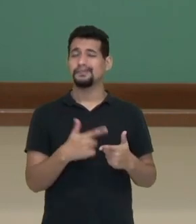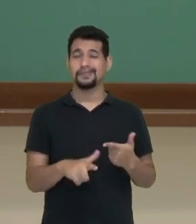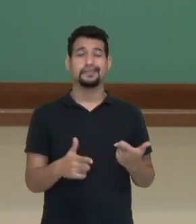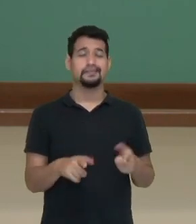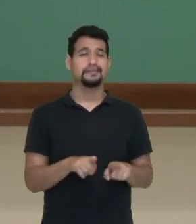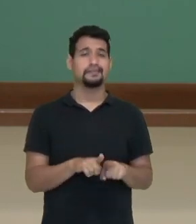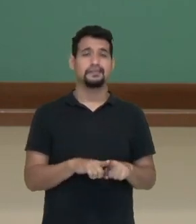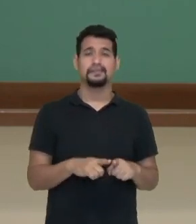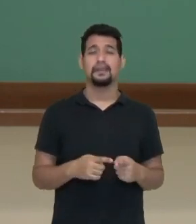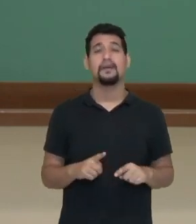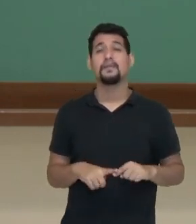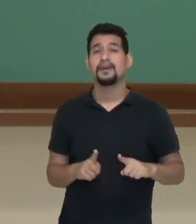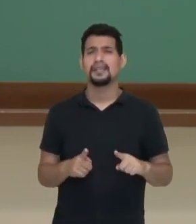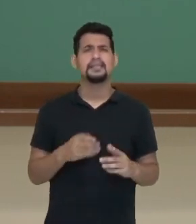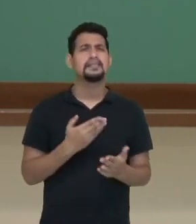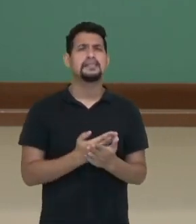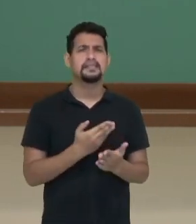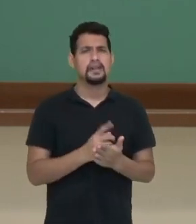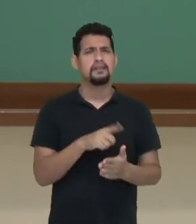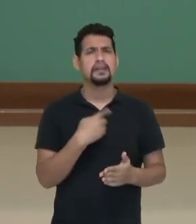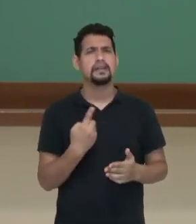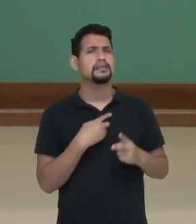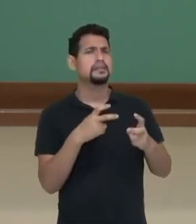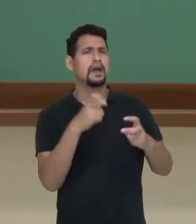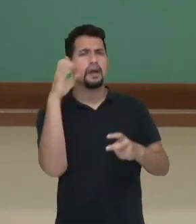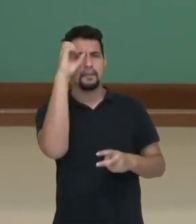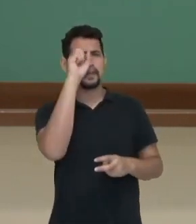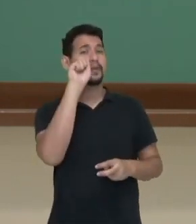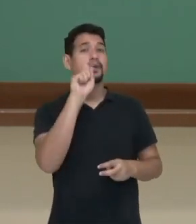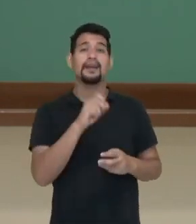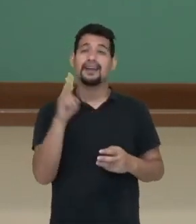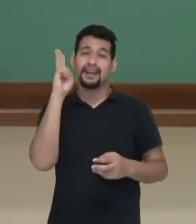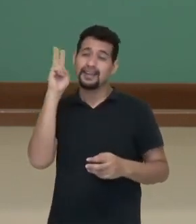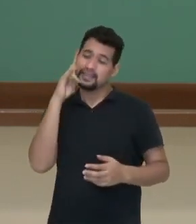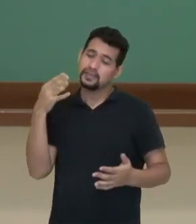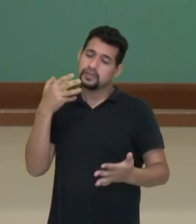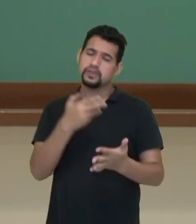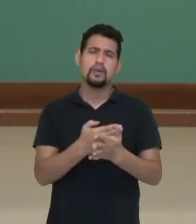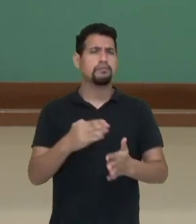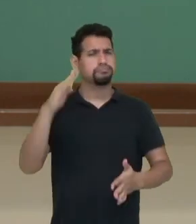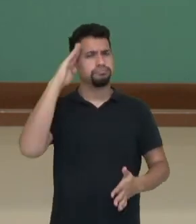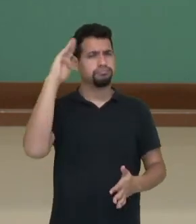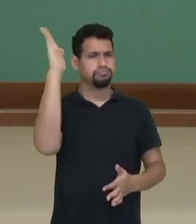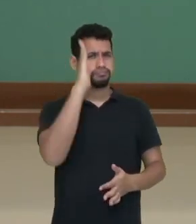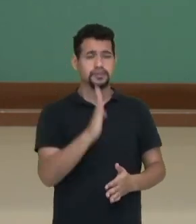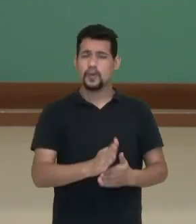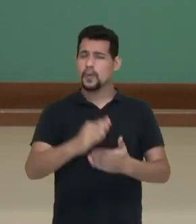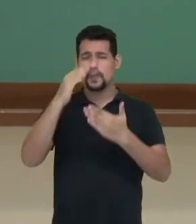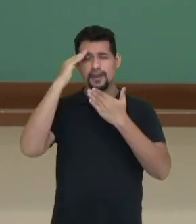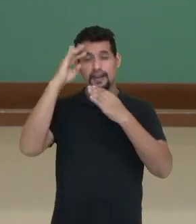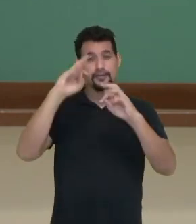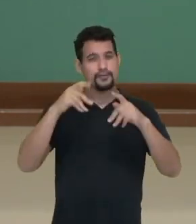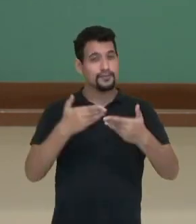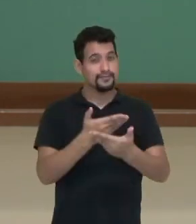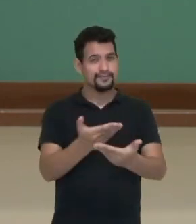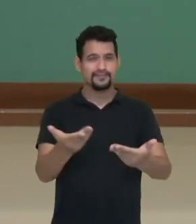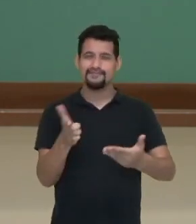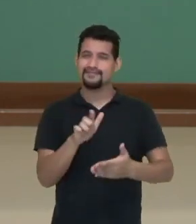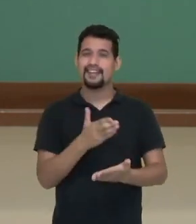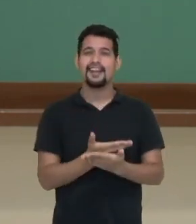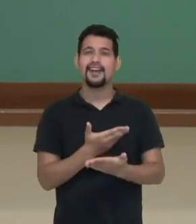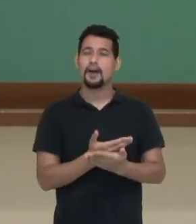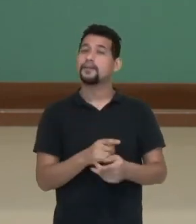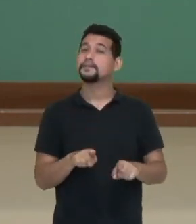Então, nessa aula, nós vimos justamente a história do Exército Brasileiro. Eu agradeço a todos vocês por mais essa